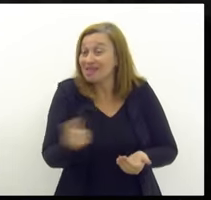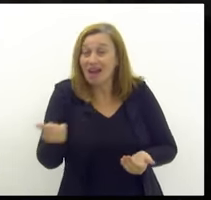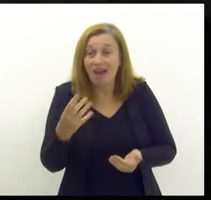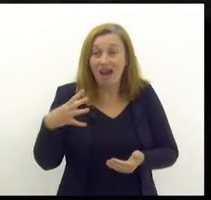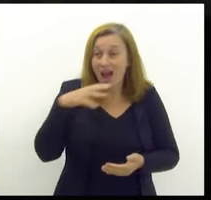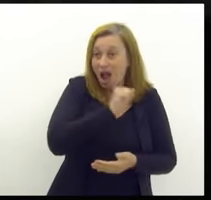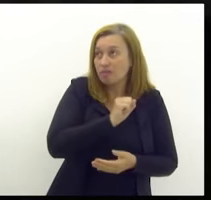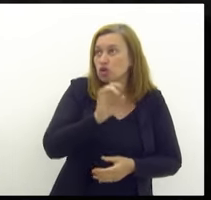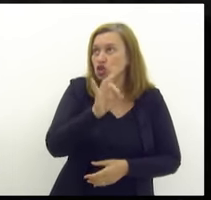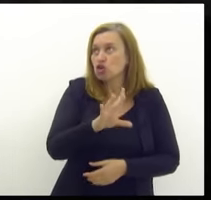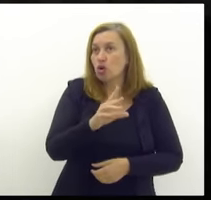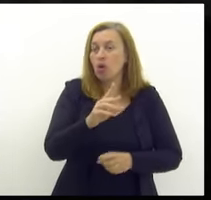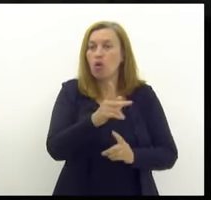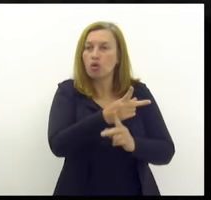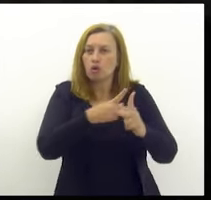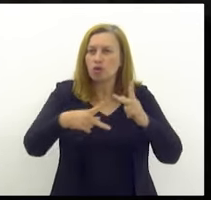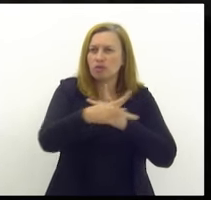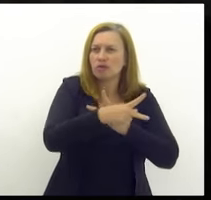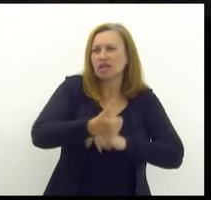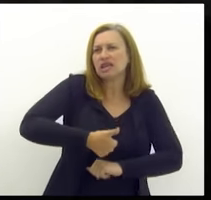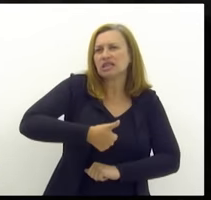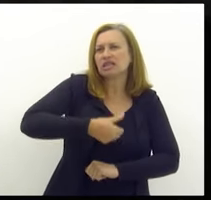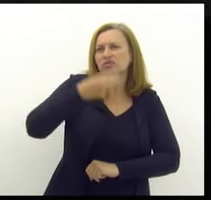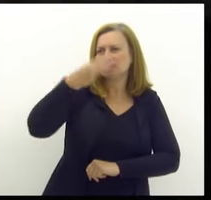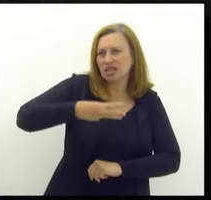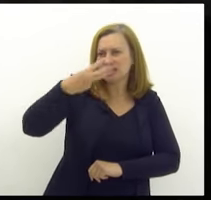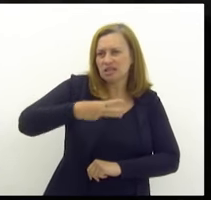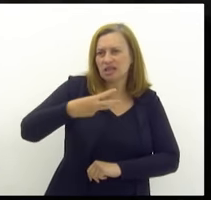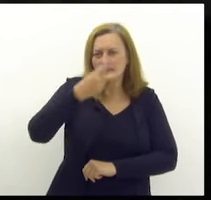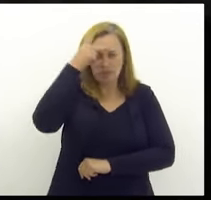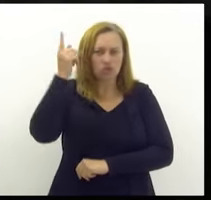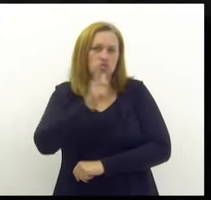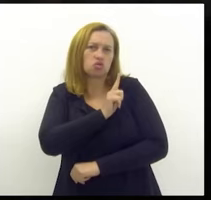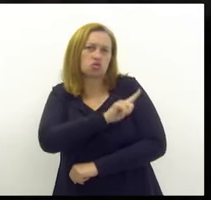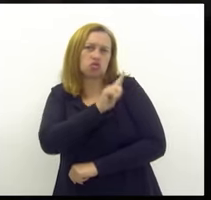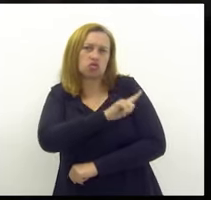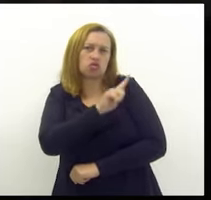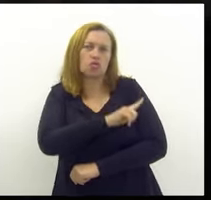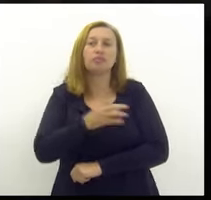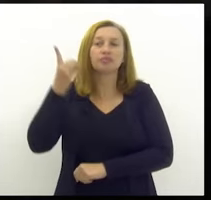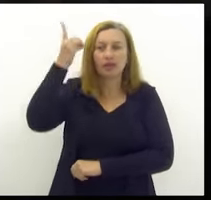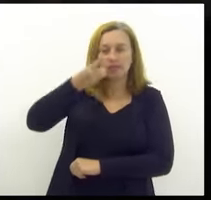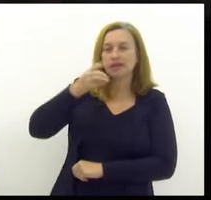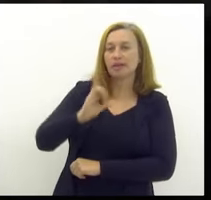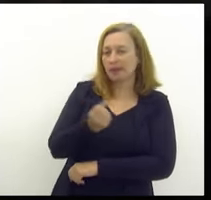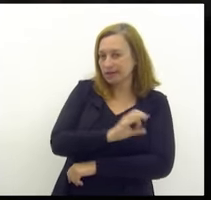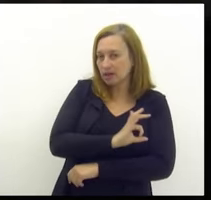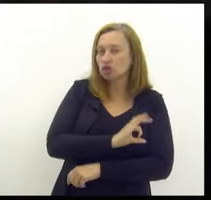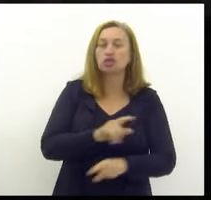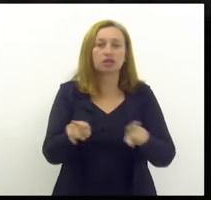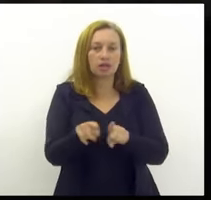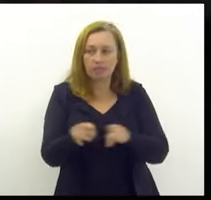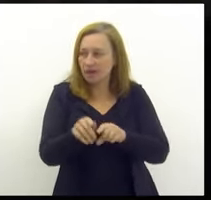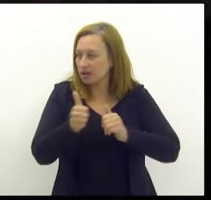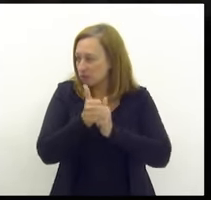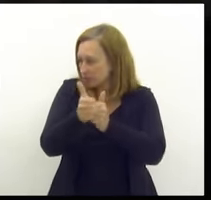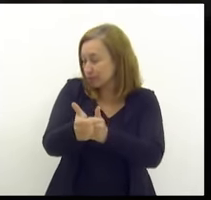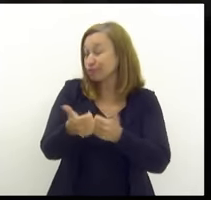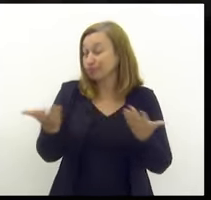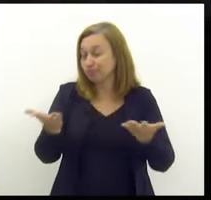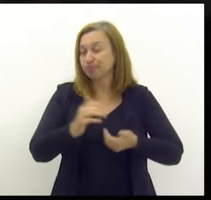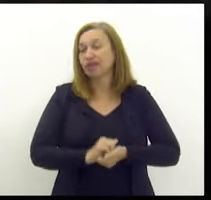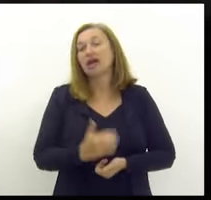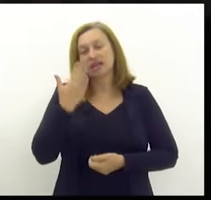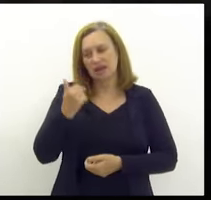rio previdência já tá no terceiro gestor deputada Marta Rocha também acompanha isso sabe que eu não tô